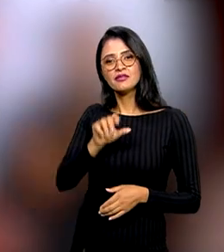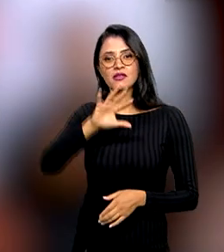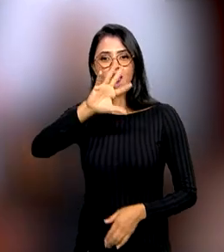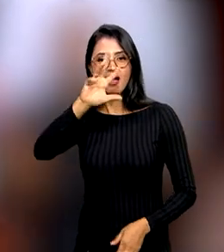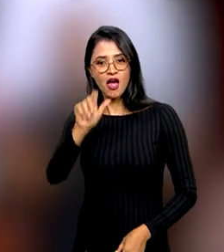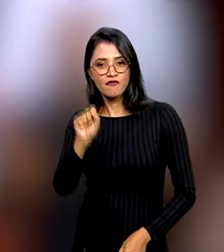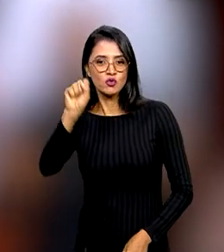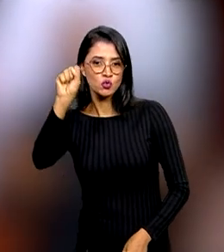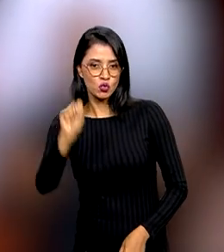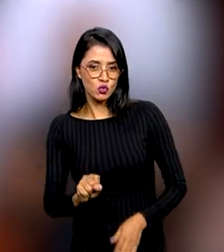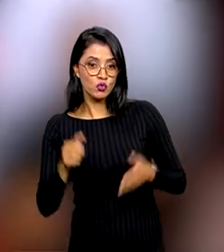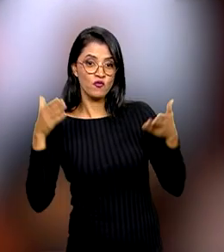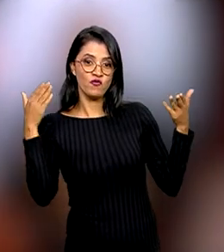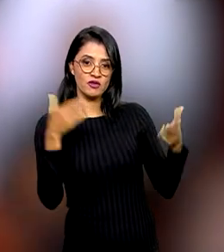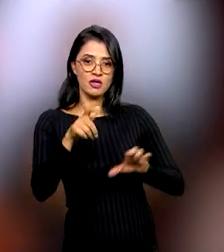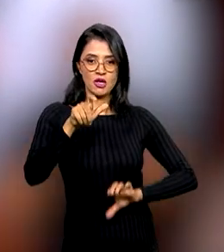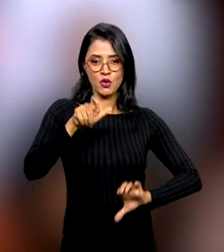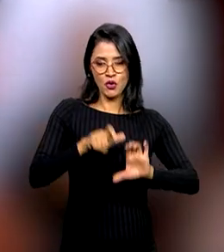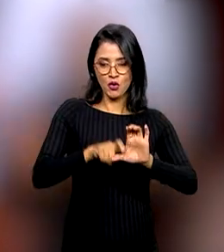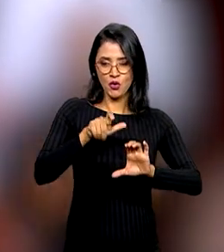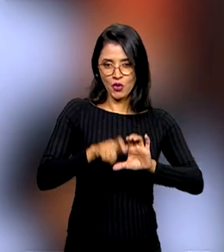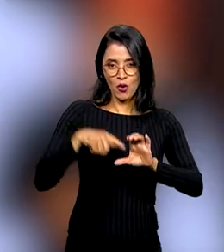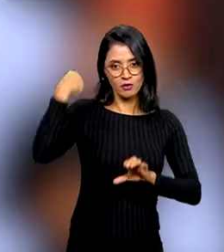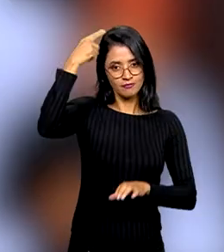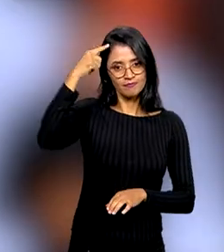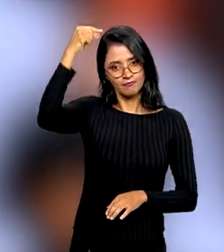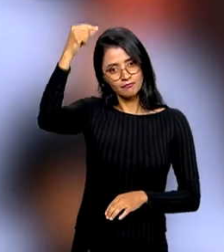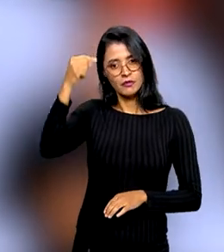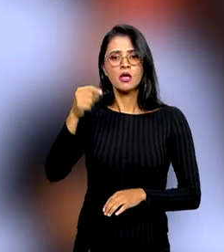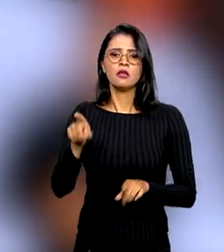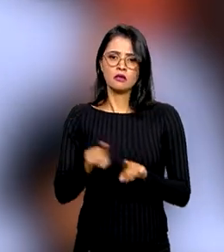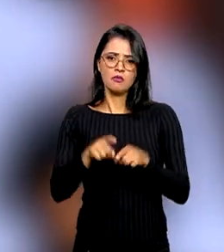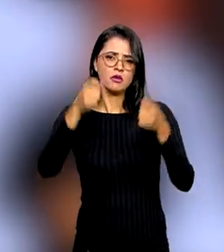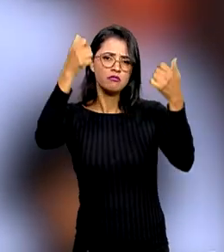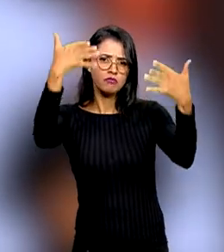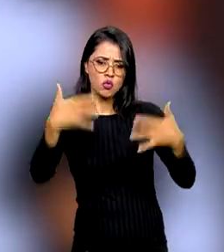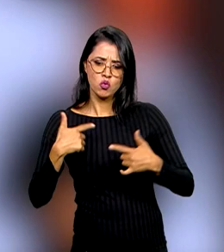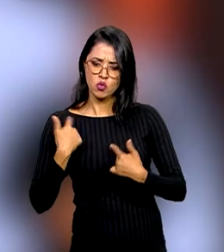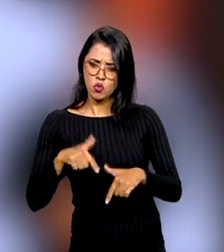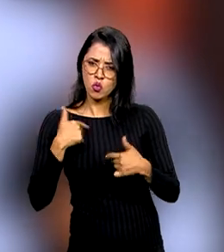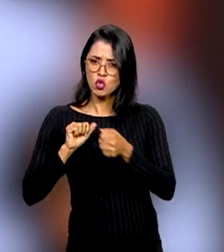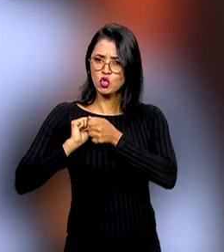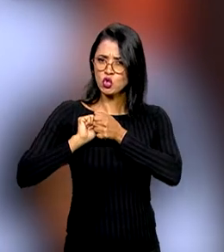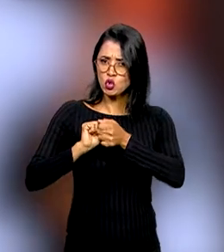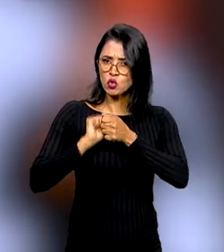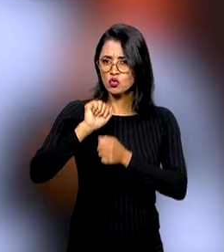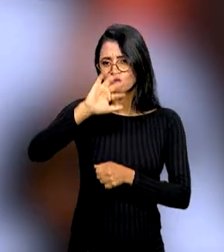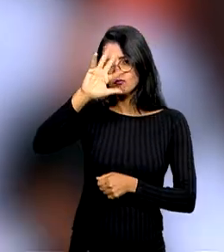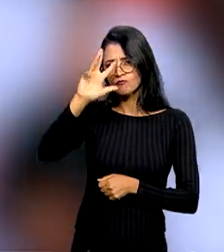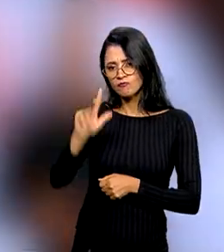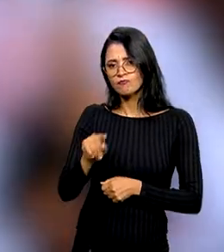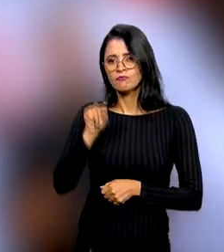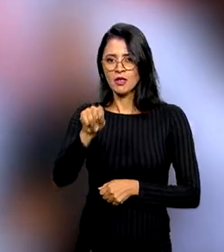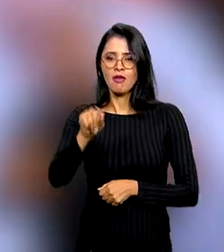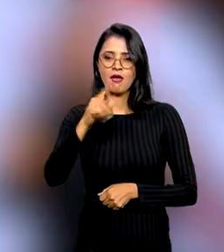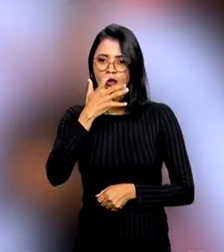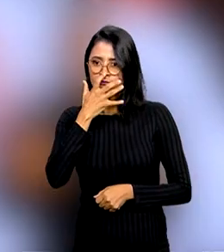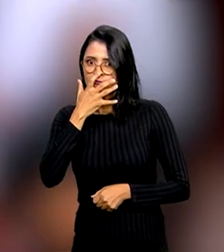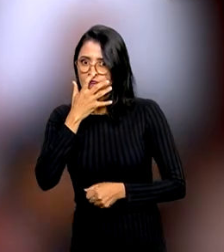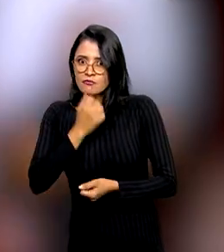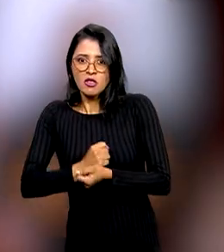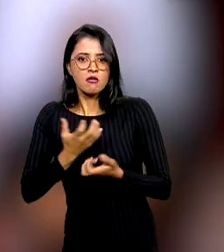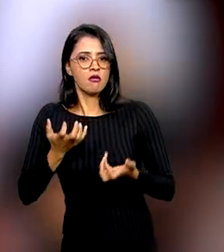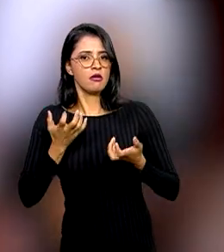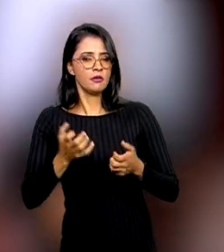Sul e visitar Angola e São Tomé e Príncipe, Lula afirmou que trabalhar junto com o continente africano é uma obsessão.